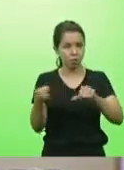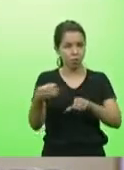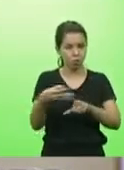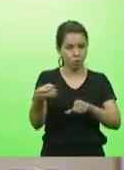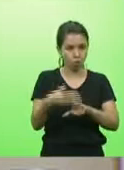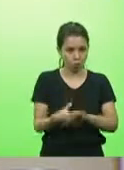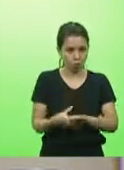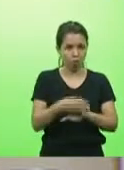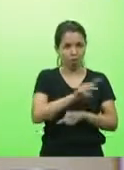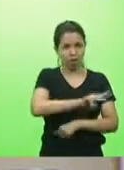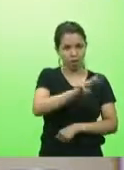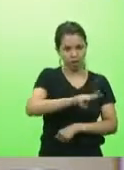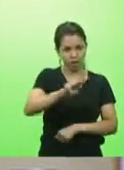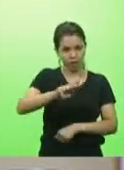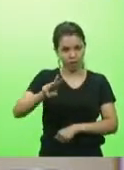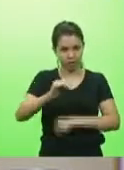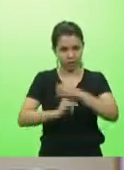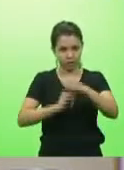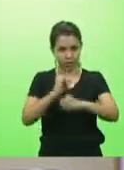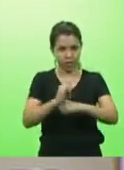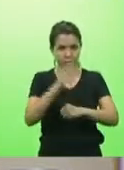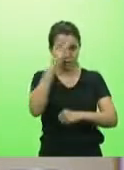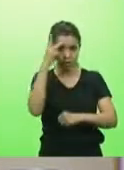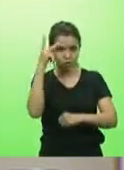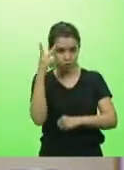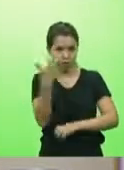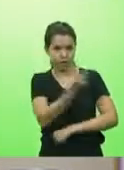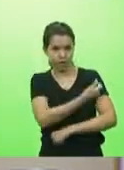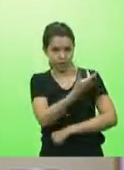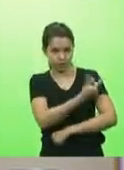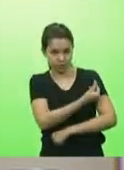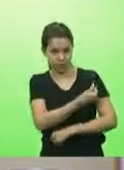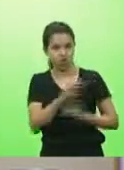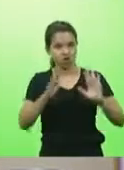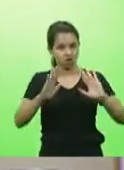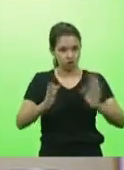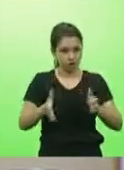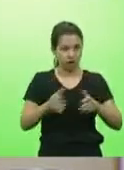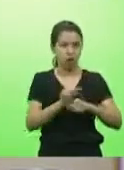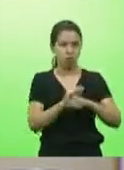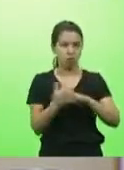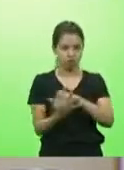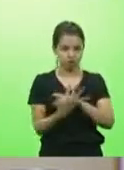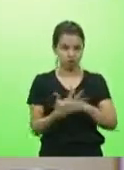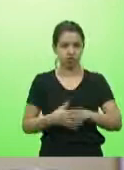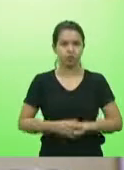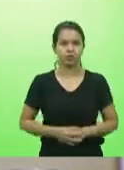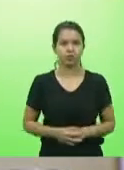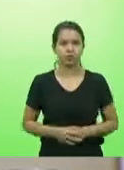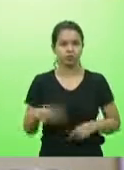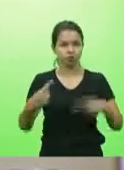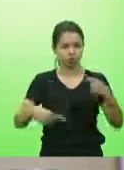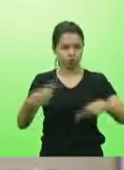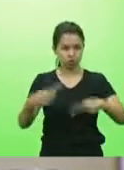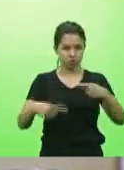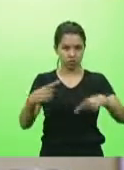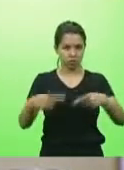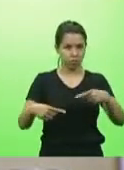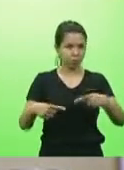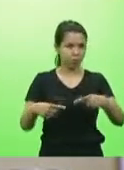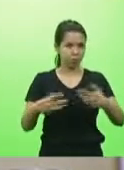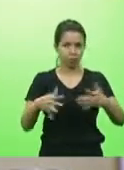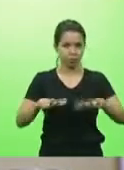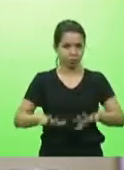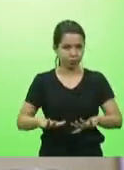relação das pessoas que se submeteram à vacinação contra a Covid-19. Em discussão, não havendo quem queira